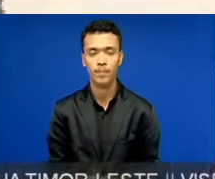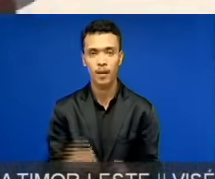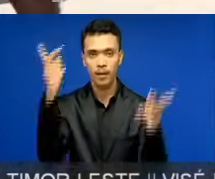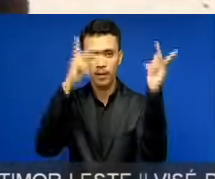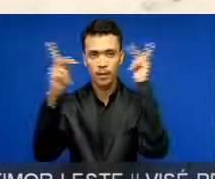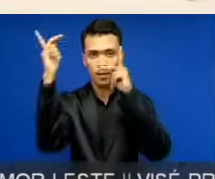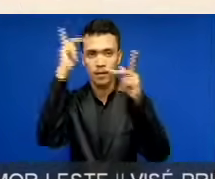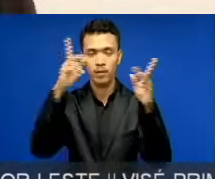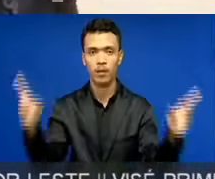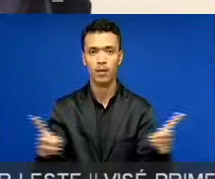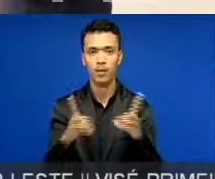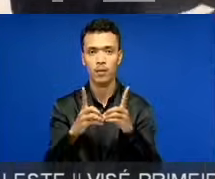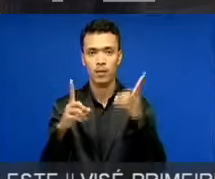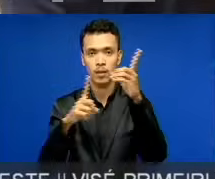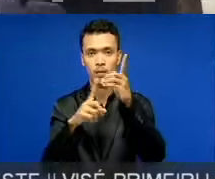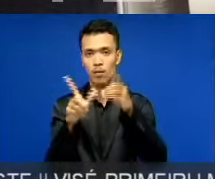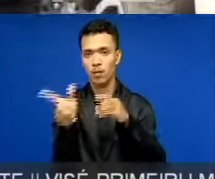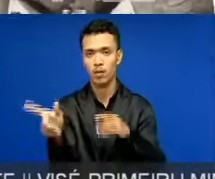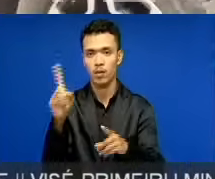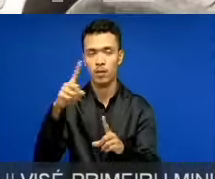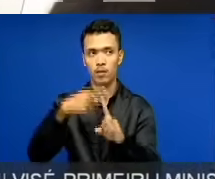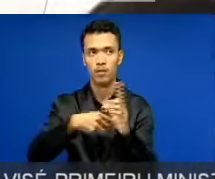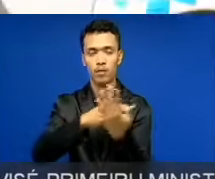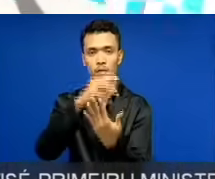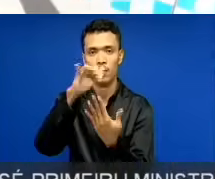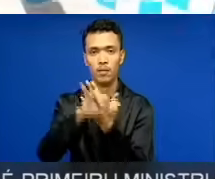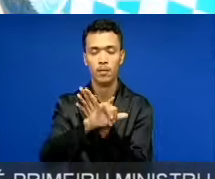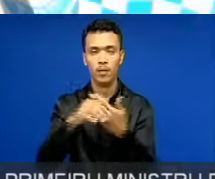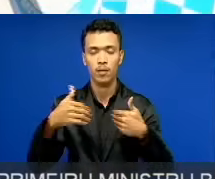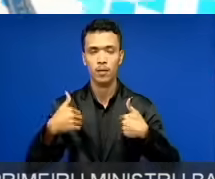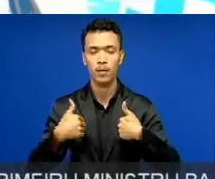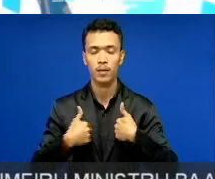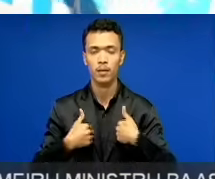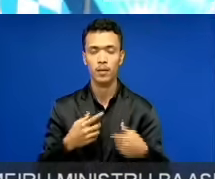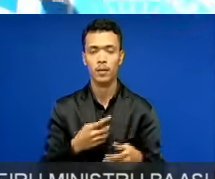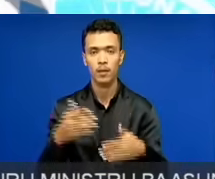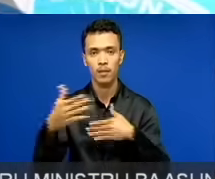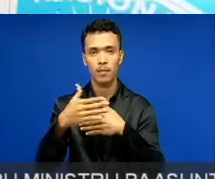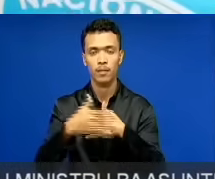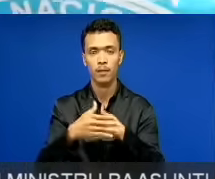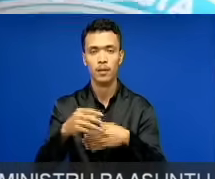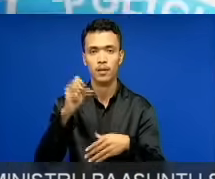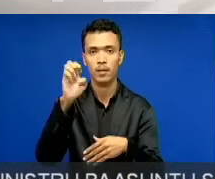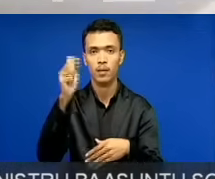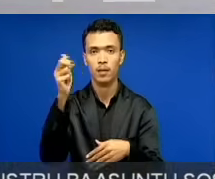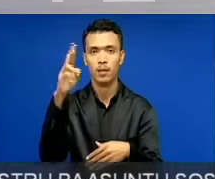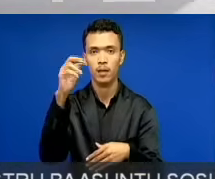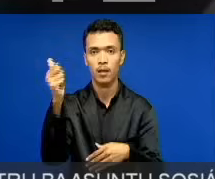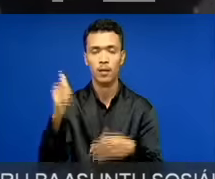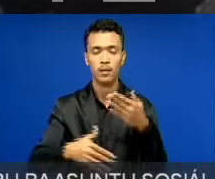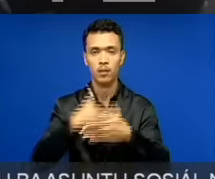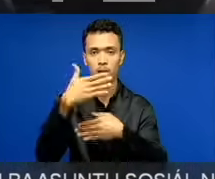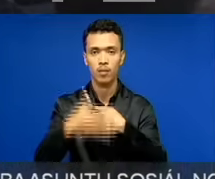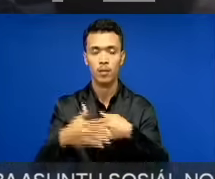Caso ne acontece, e a Loran Ruanulu Racing Ida, Fulang Mayune, e a área Praia dos Coqueiros, Besiclosa, Seara, de Oin.